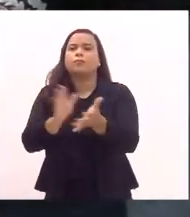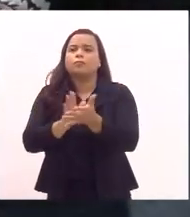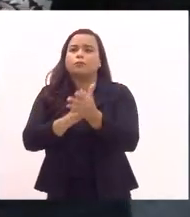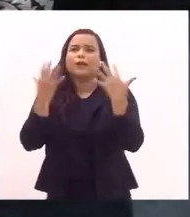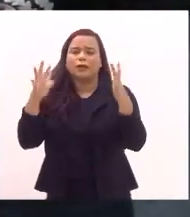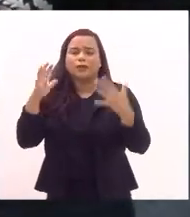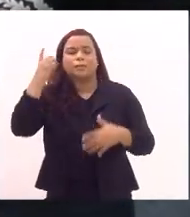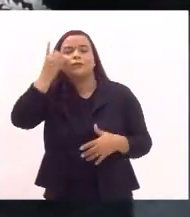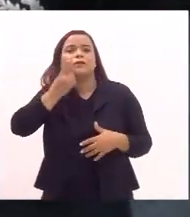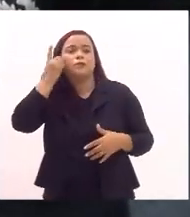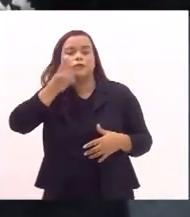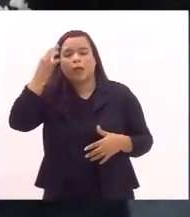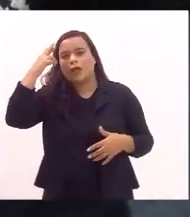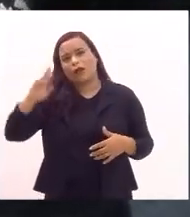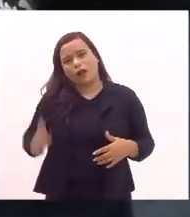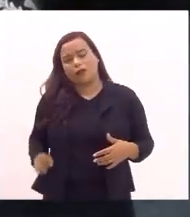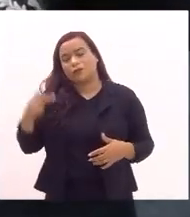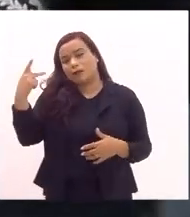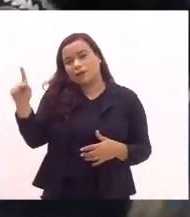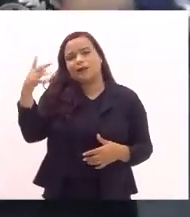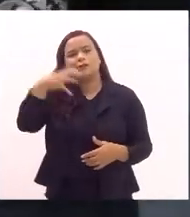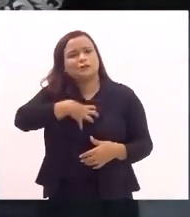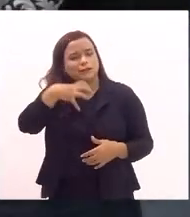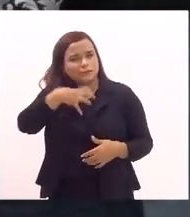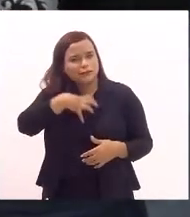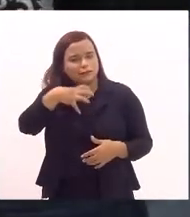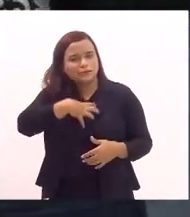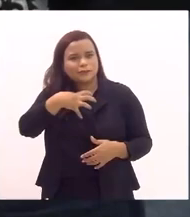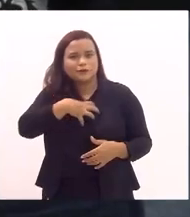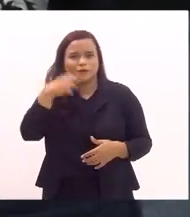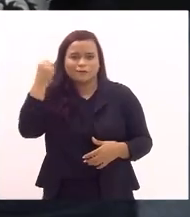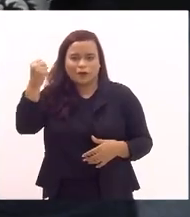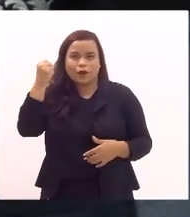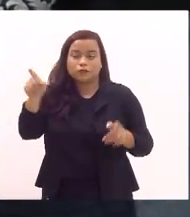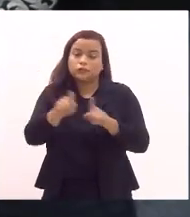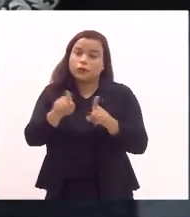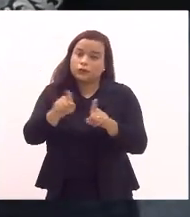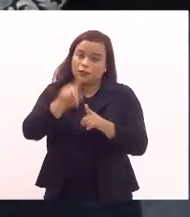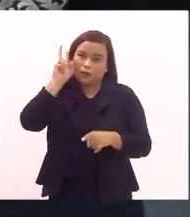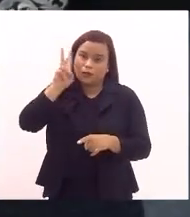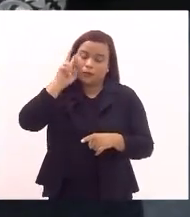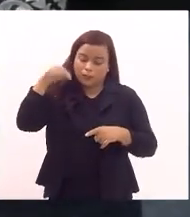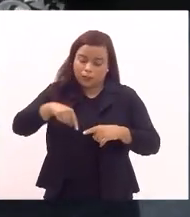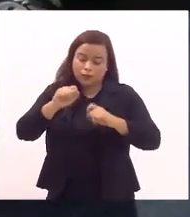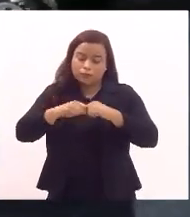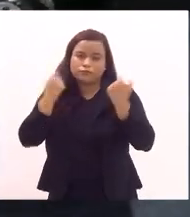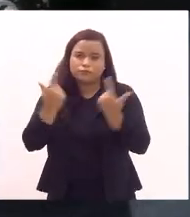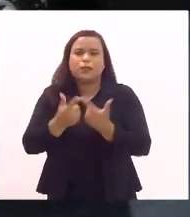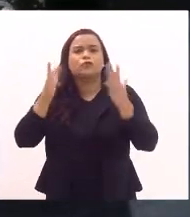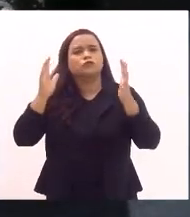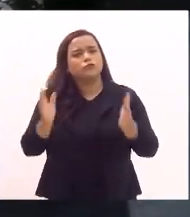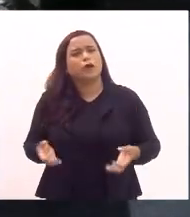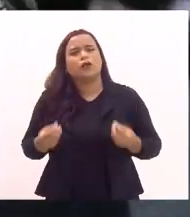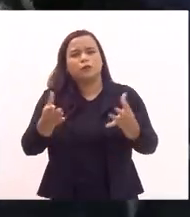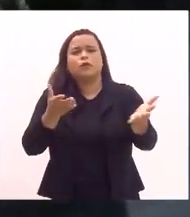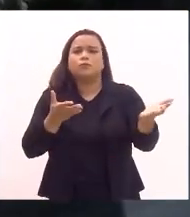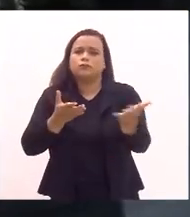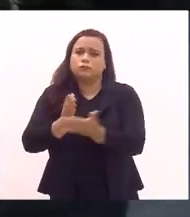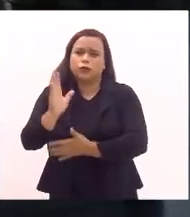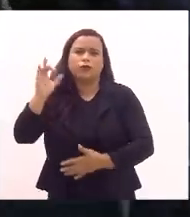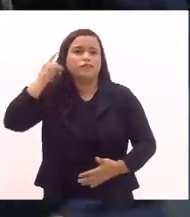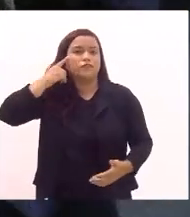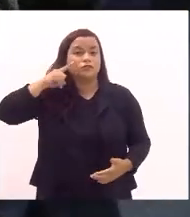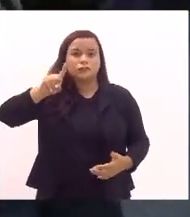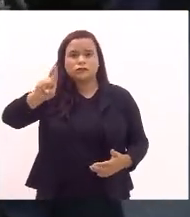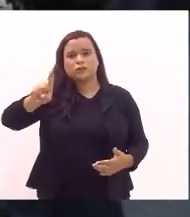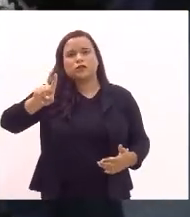deputada Renata Souza pela sua sensibilidade na Lembrando que essa Assembleia já aprovou é o